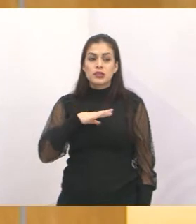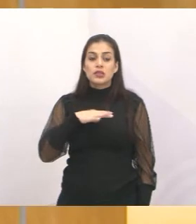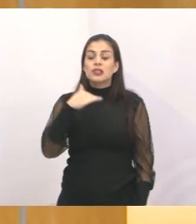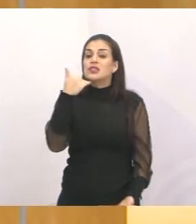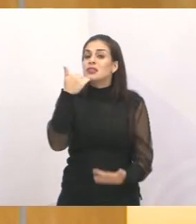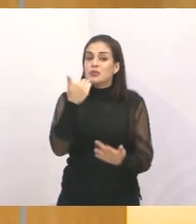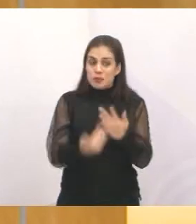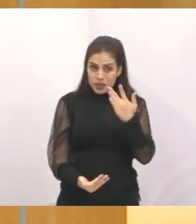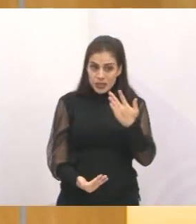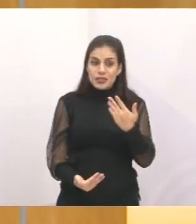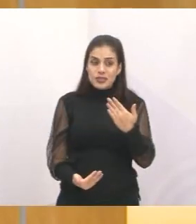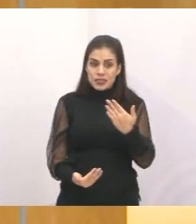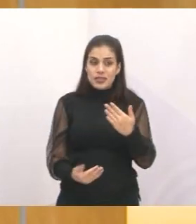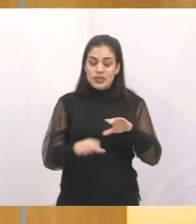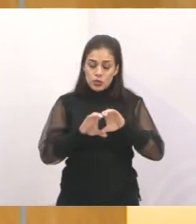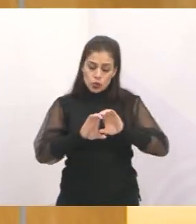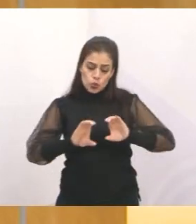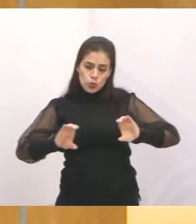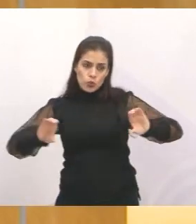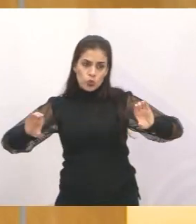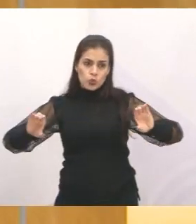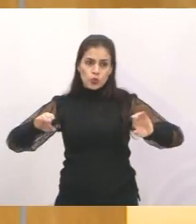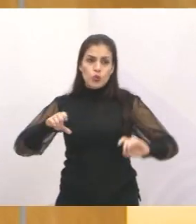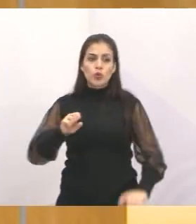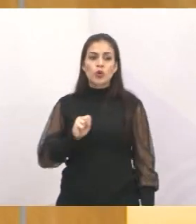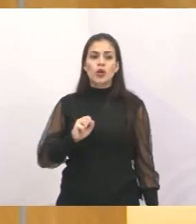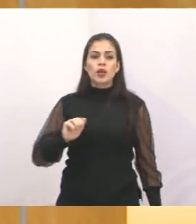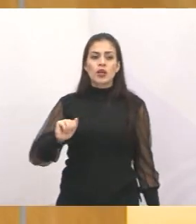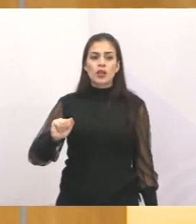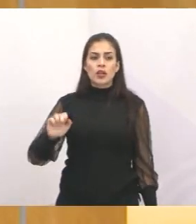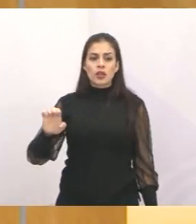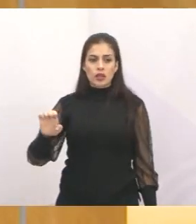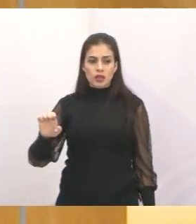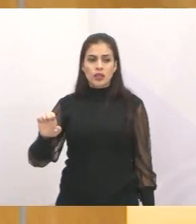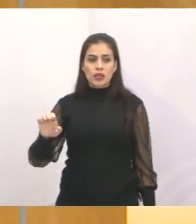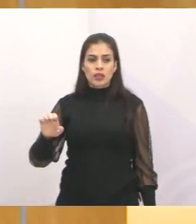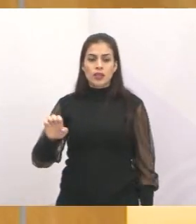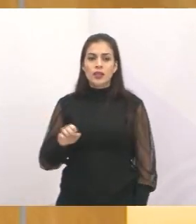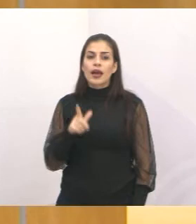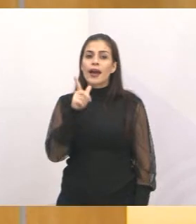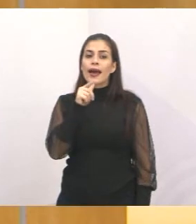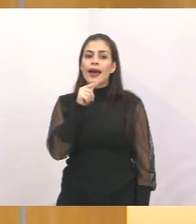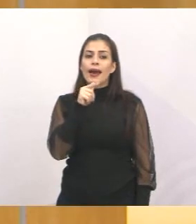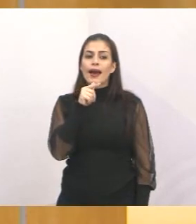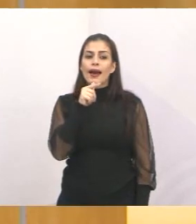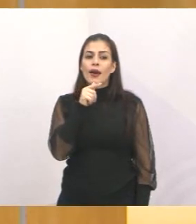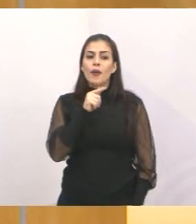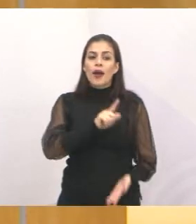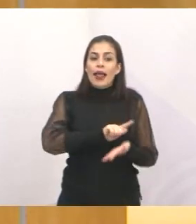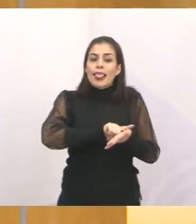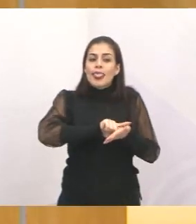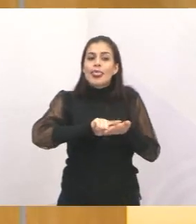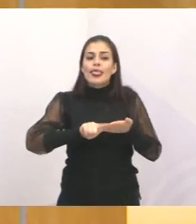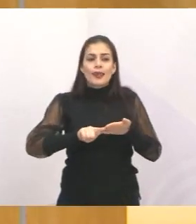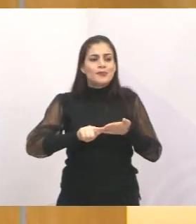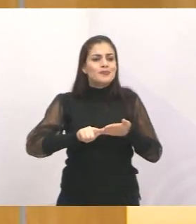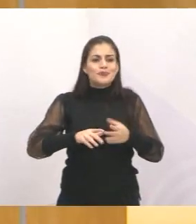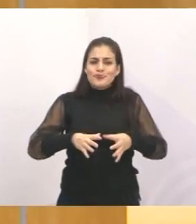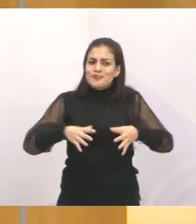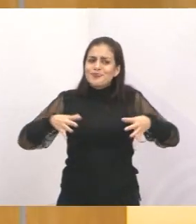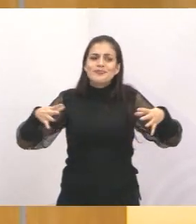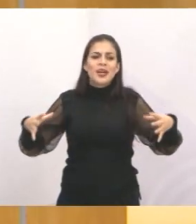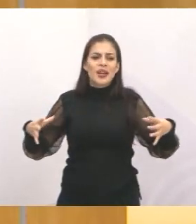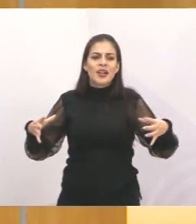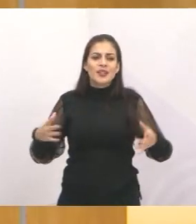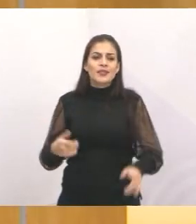perdas na tubulação do SAI com relação à água potável é enorme. E também quero